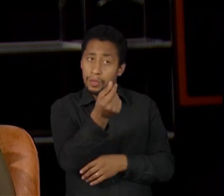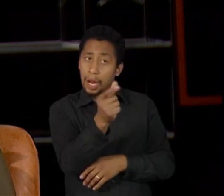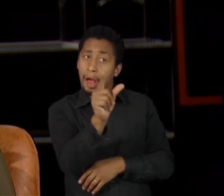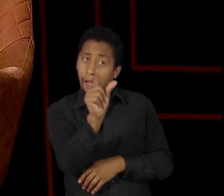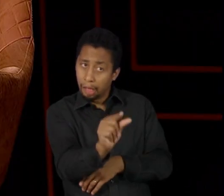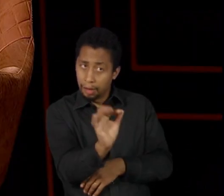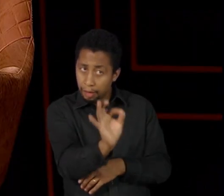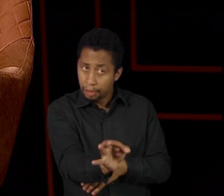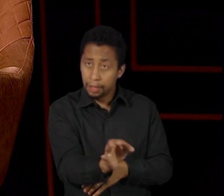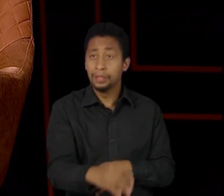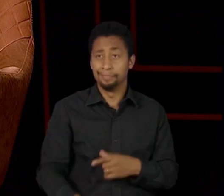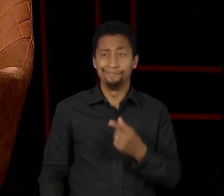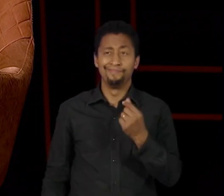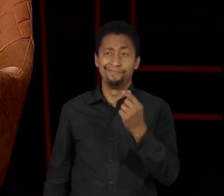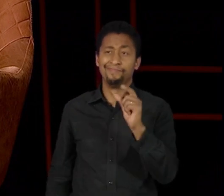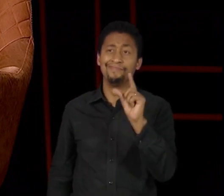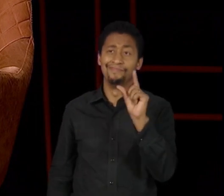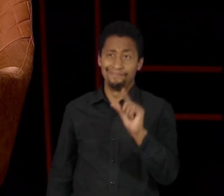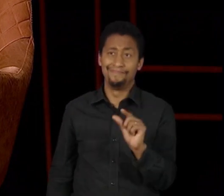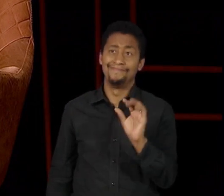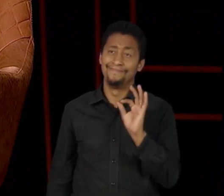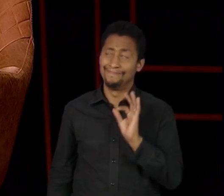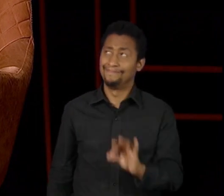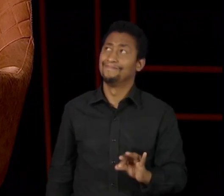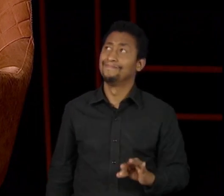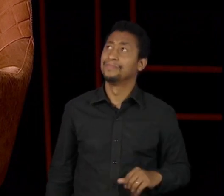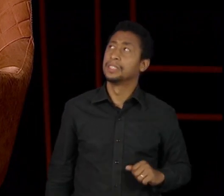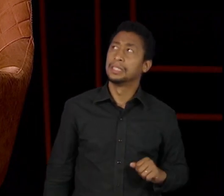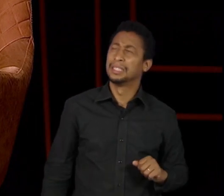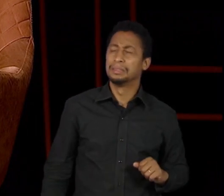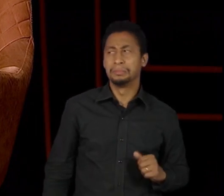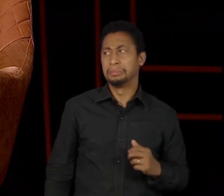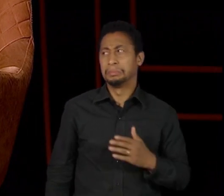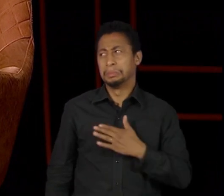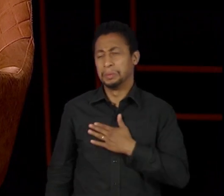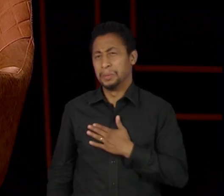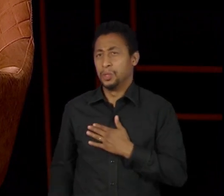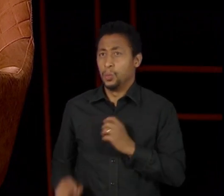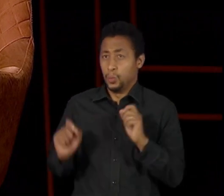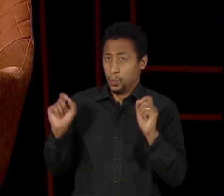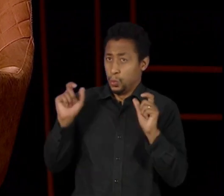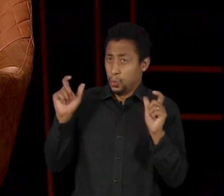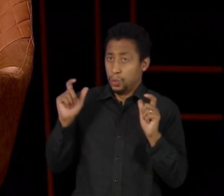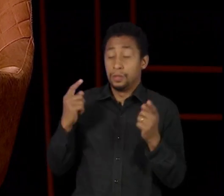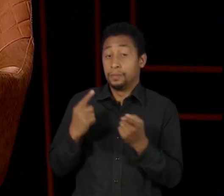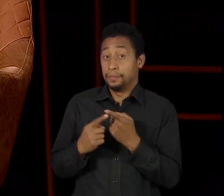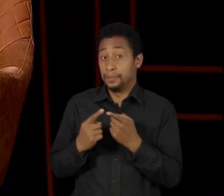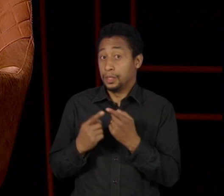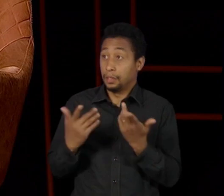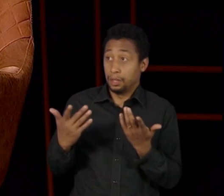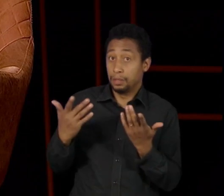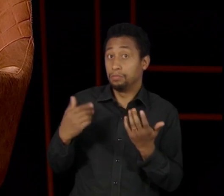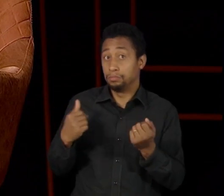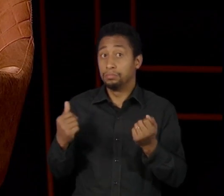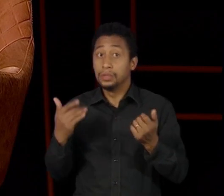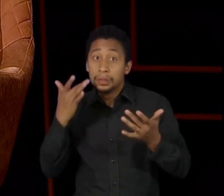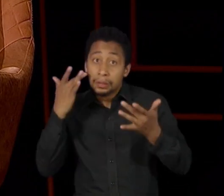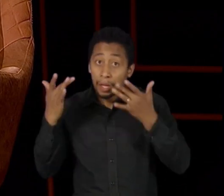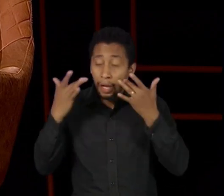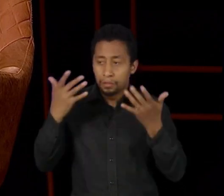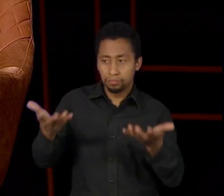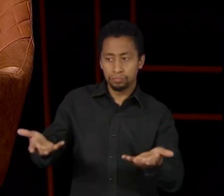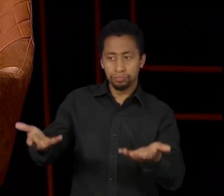né? Muito curta. Era muito curta, era impressionante, porque eram espetáculos fantásticos, espetáculos muito bem